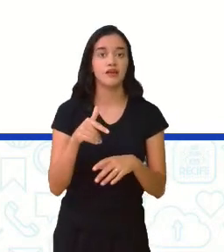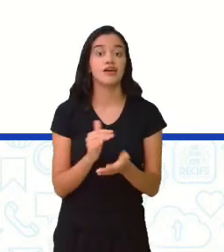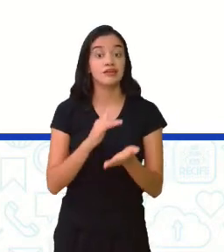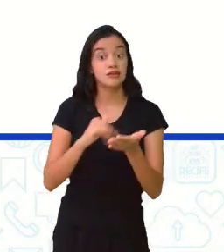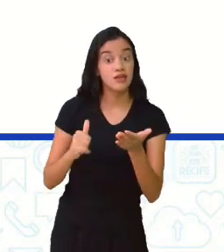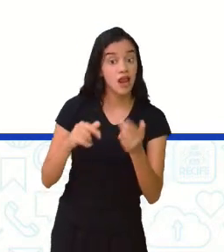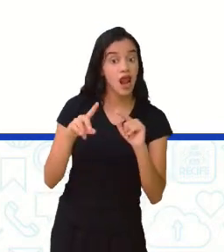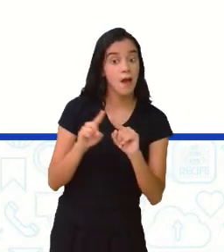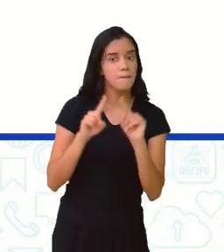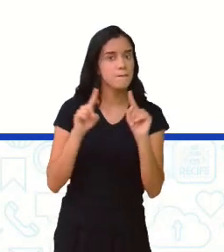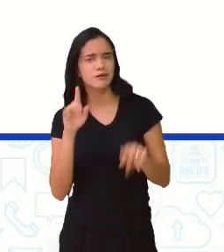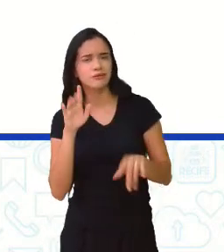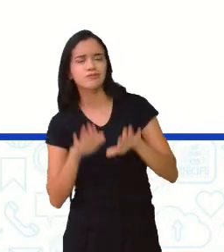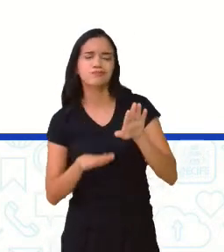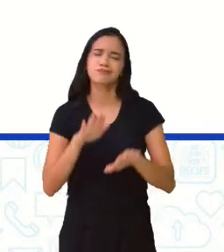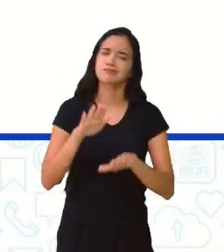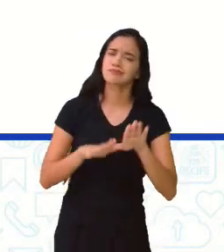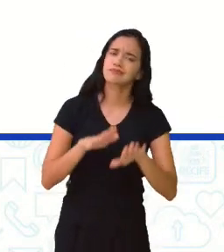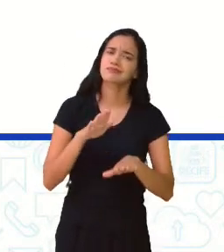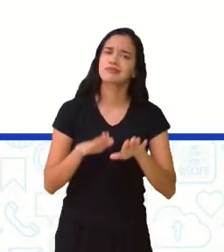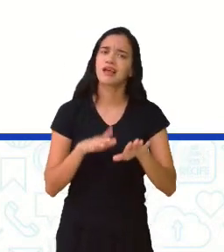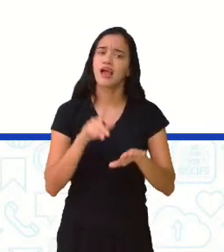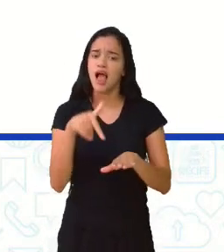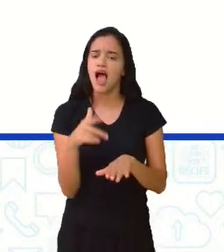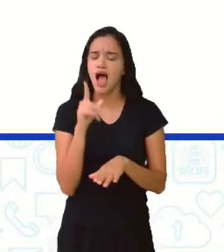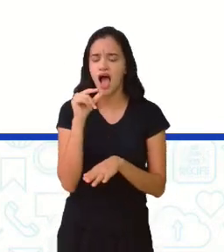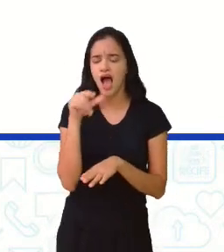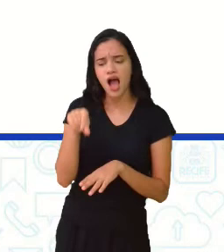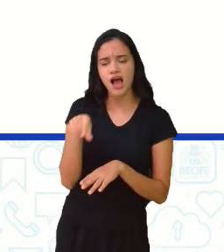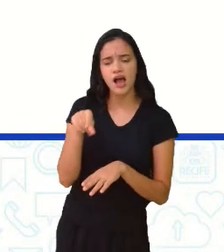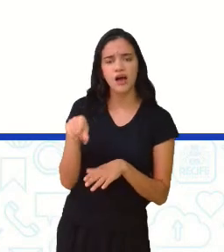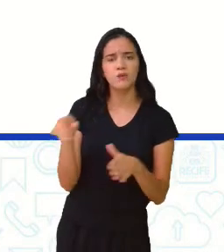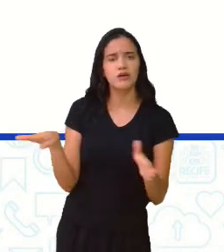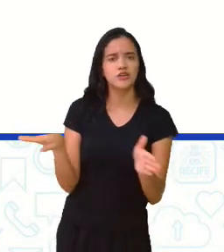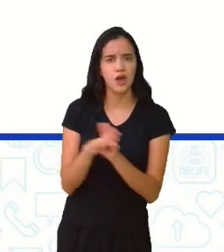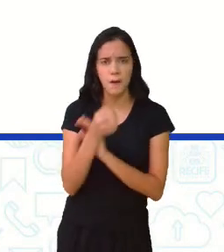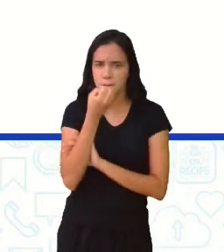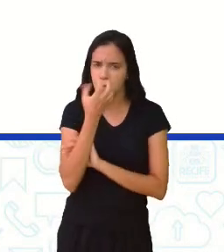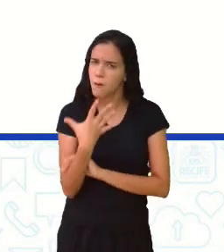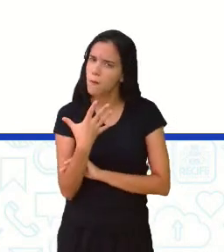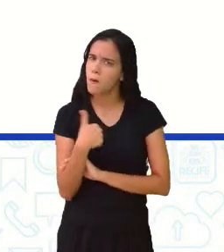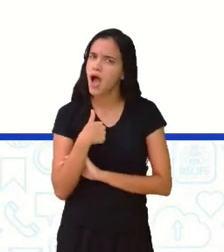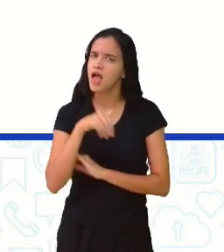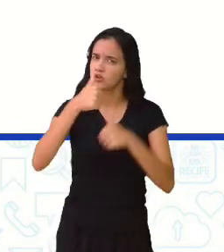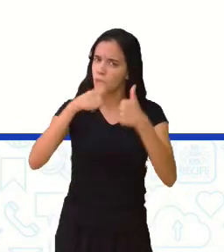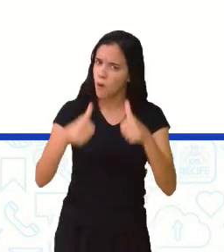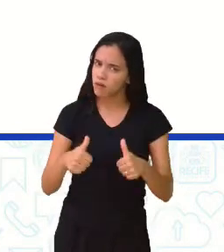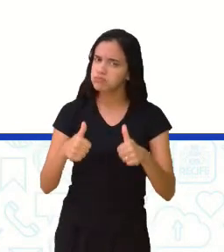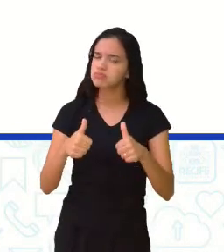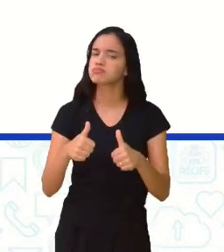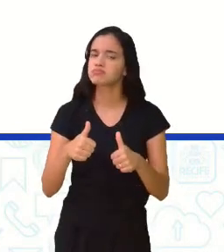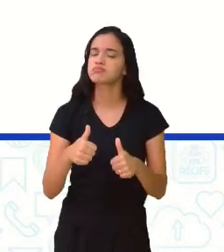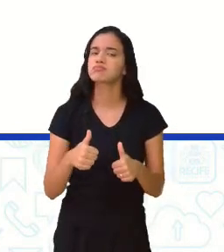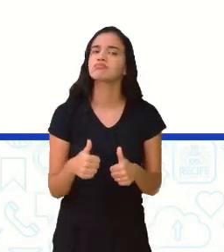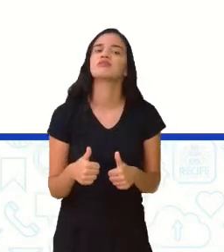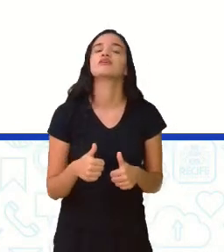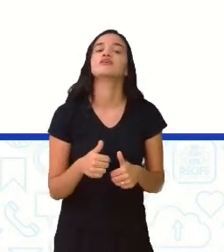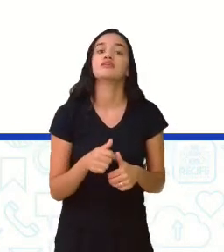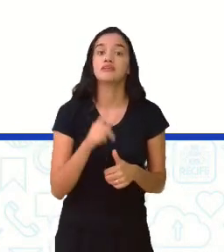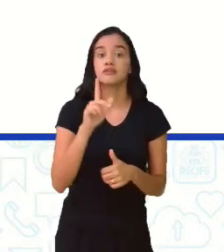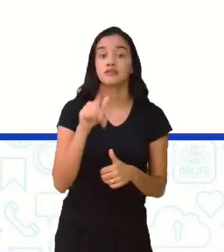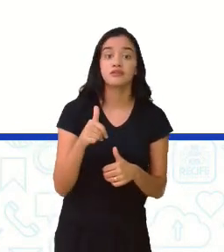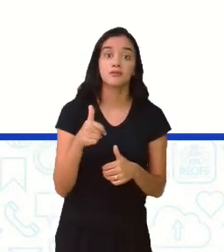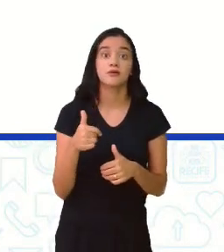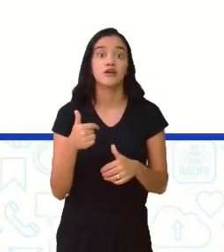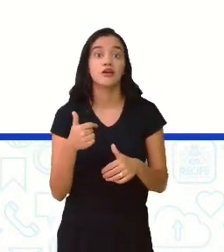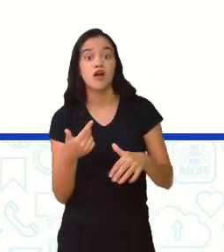mas às vezes, né, também não... Aquela água, será que aquela água chega boa pra gente, né? Vai para a estação de